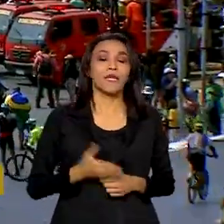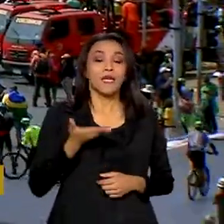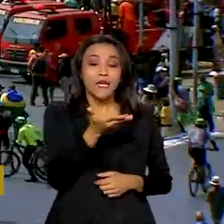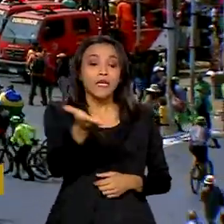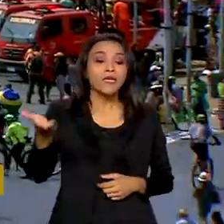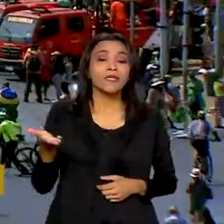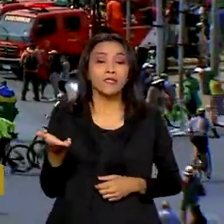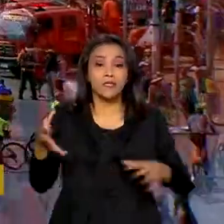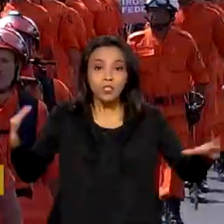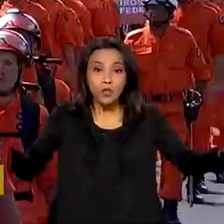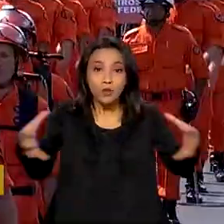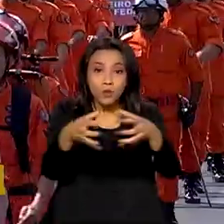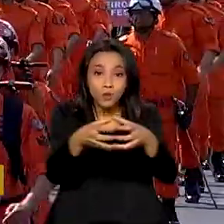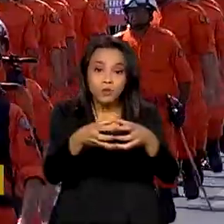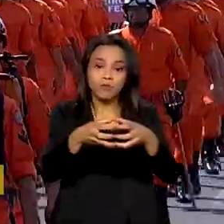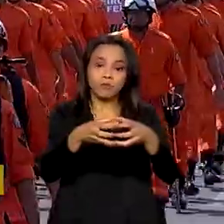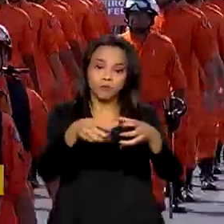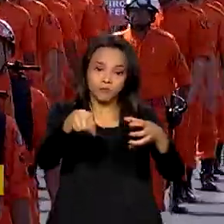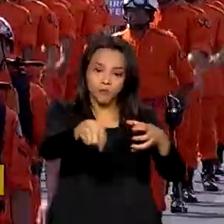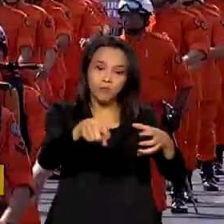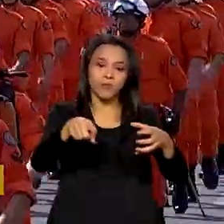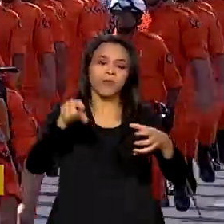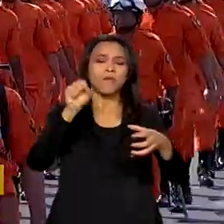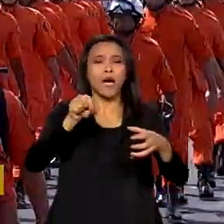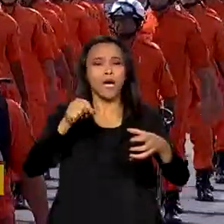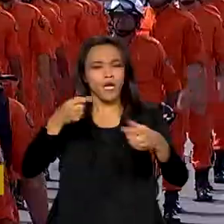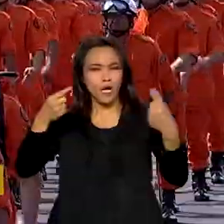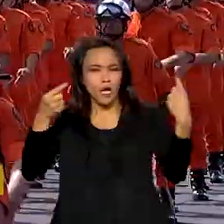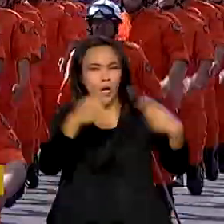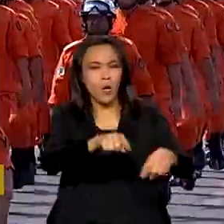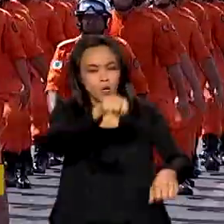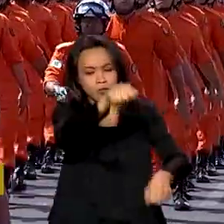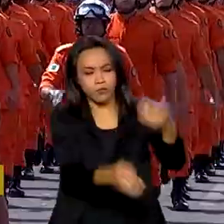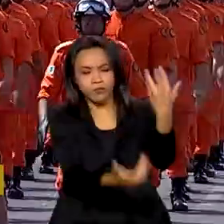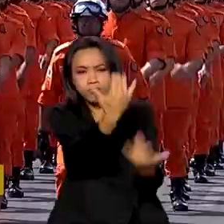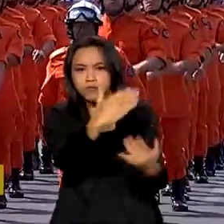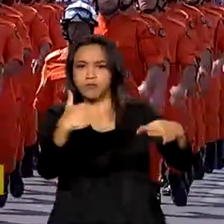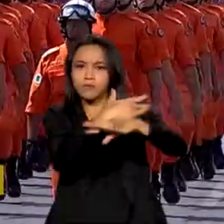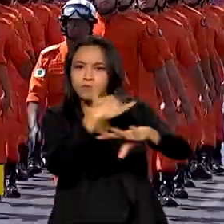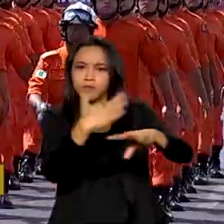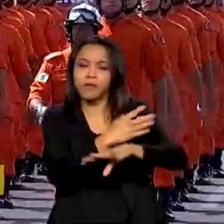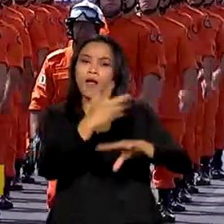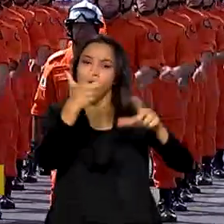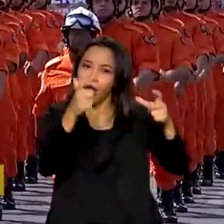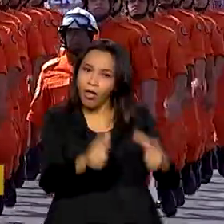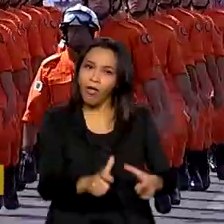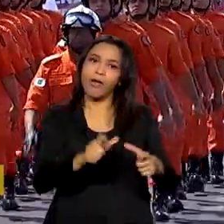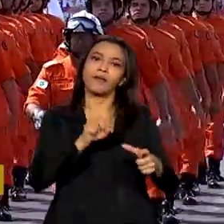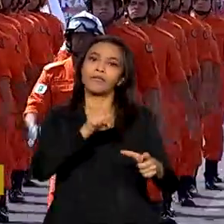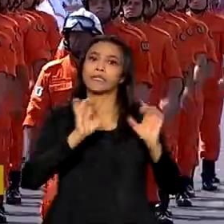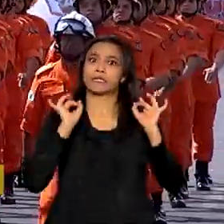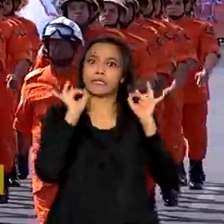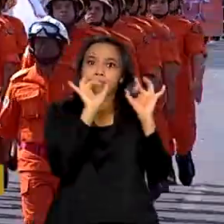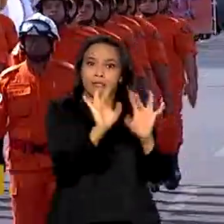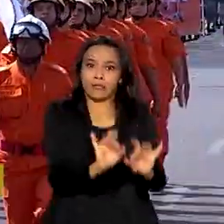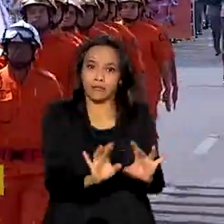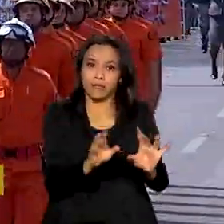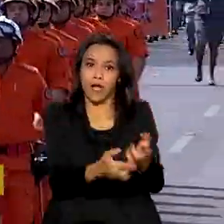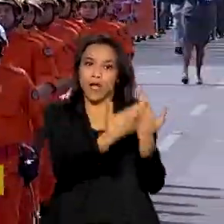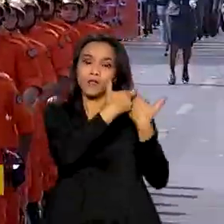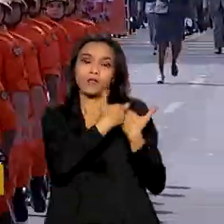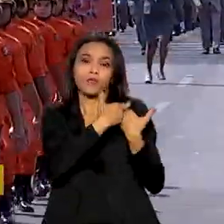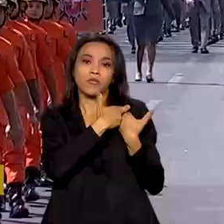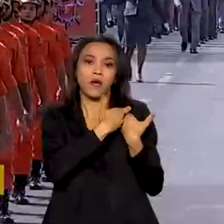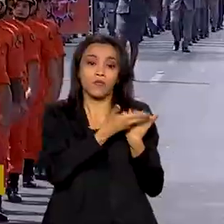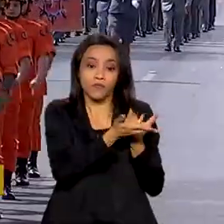especializado, Grupamento de Prevenção e Combate a Incêndio Urbano, é a unidade operacional especializada